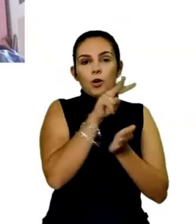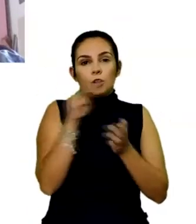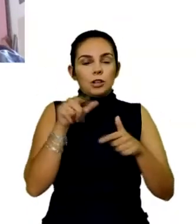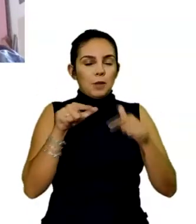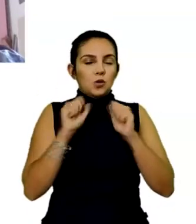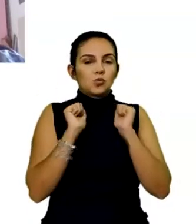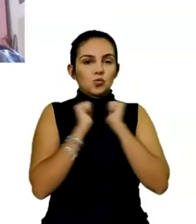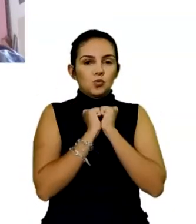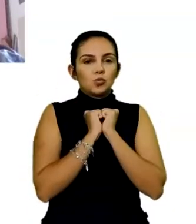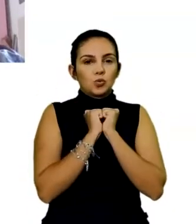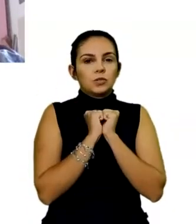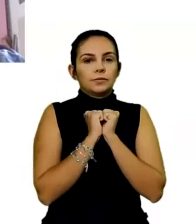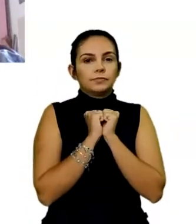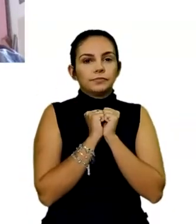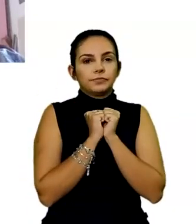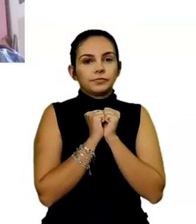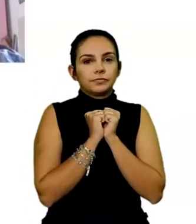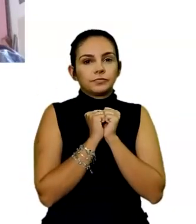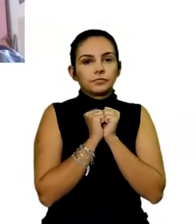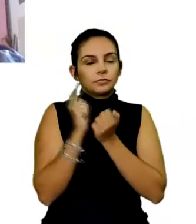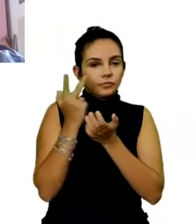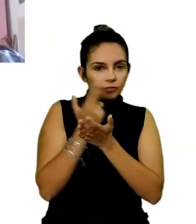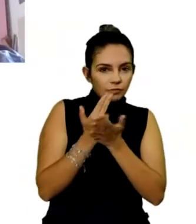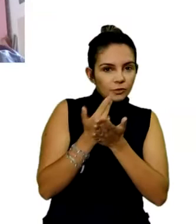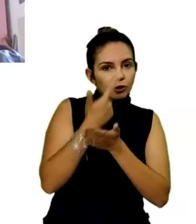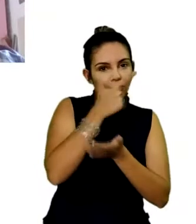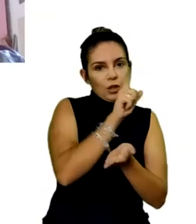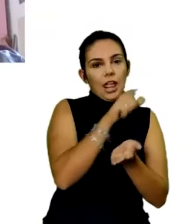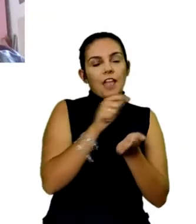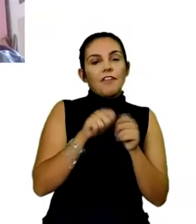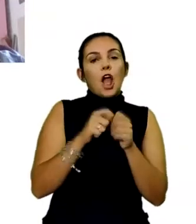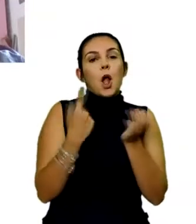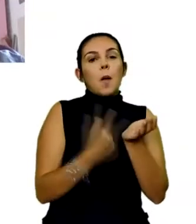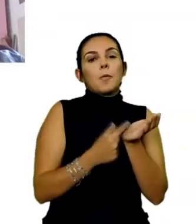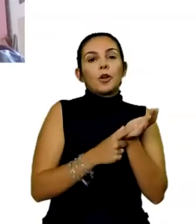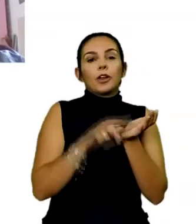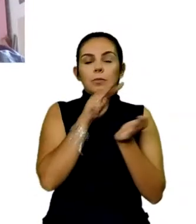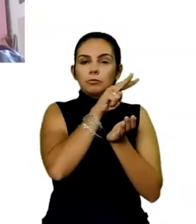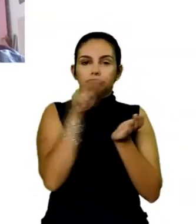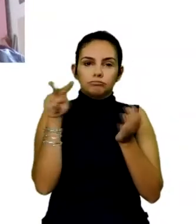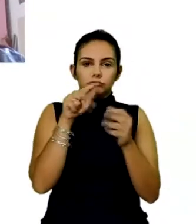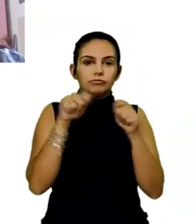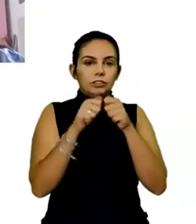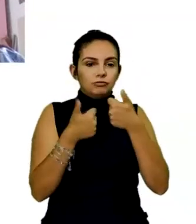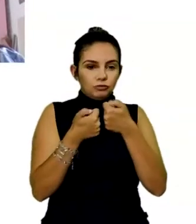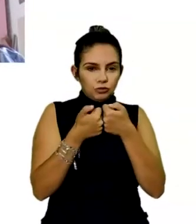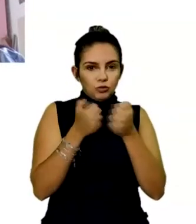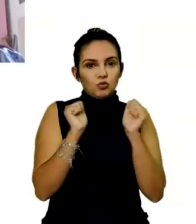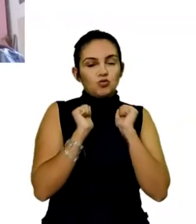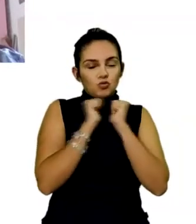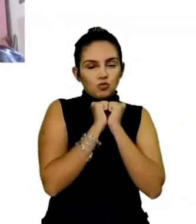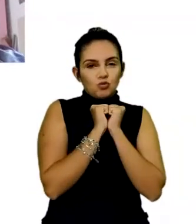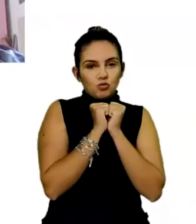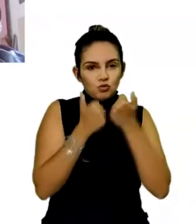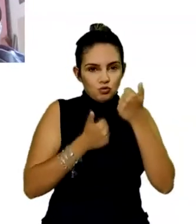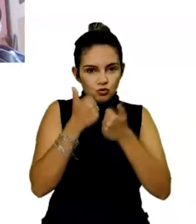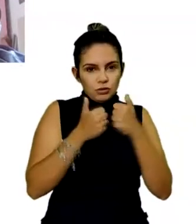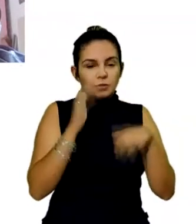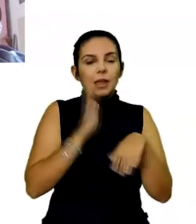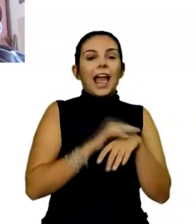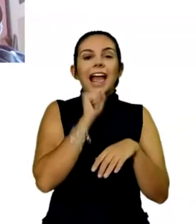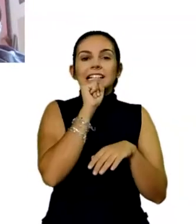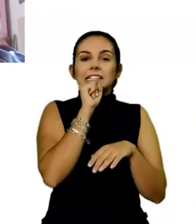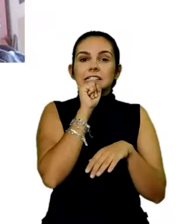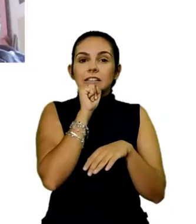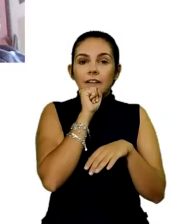trabalham juntos. Né? Um é o designer e o outro é o programador, e eles fazem esses games juntos. O mais velho,